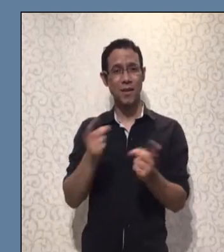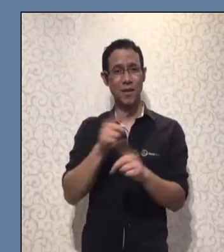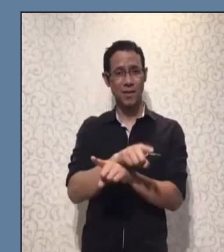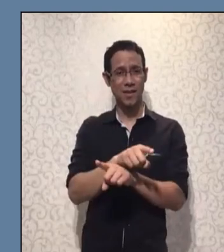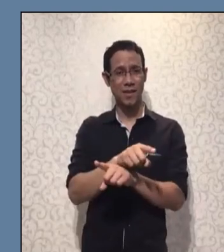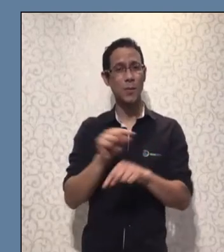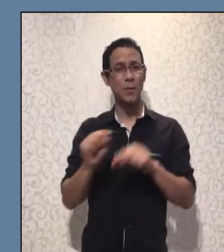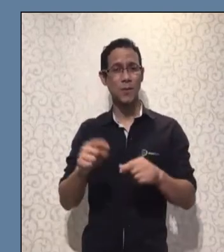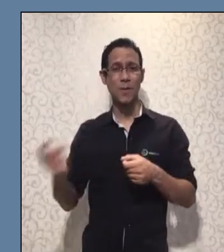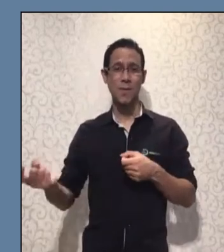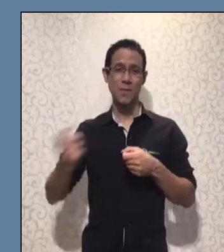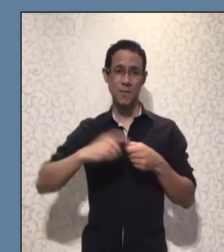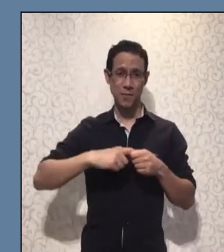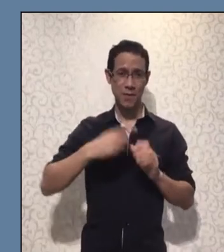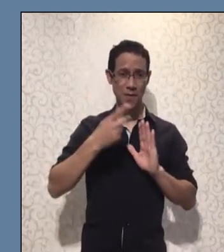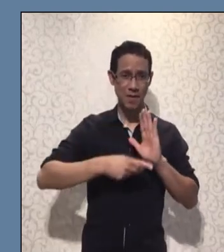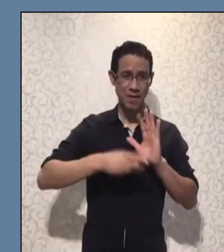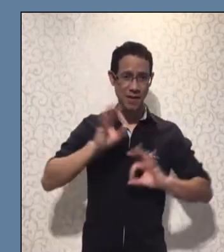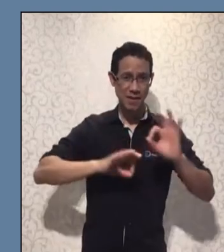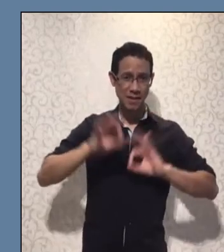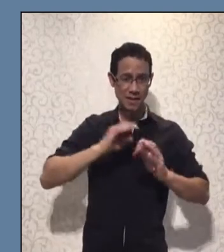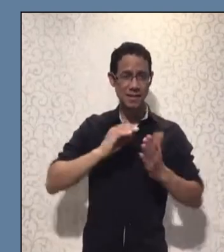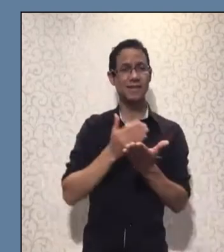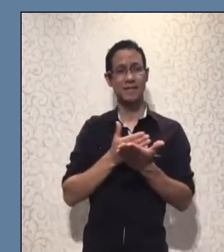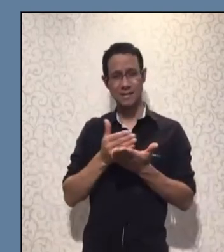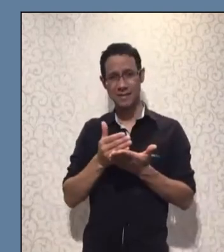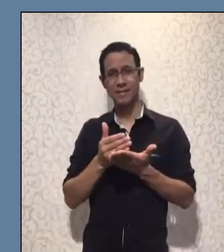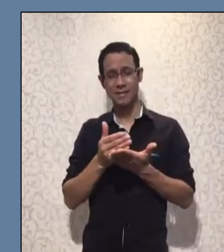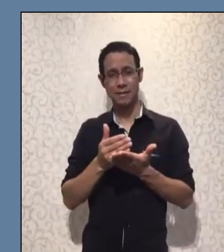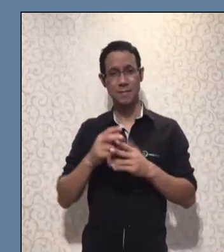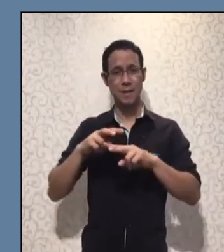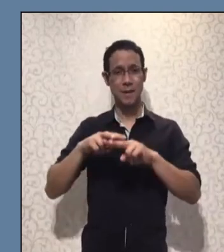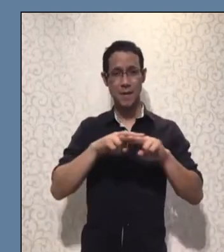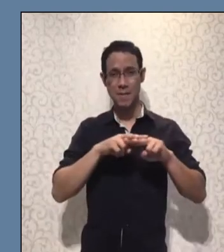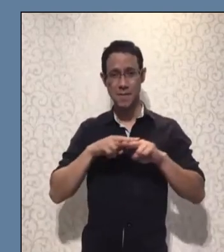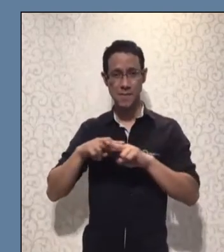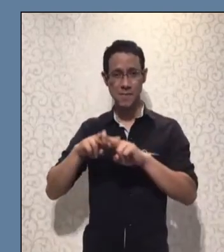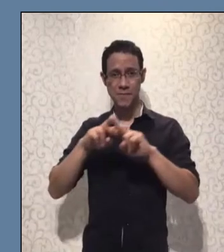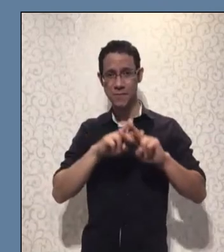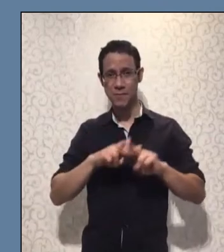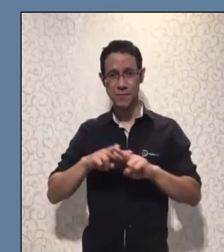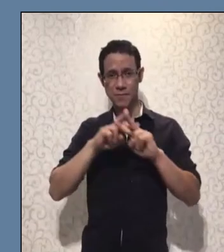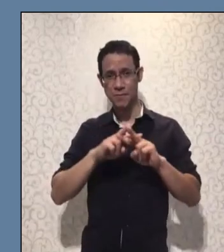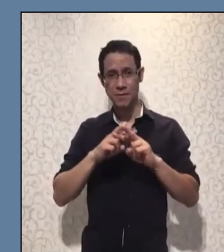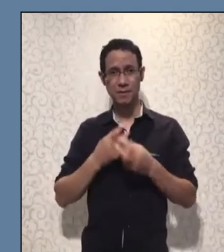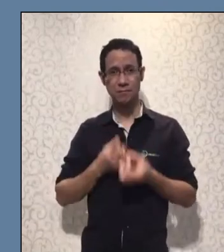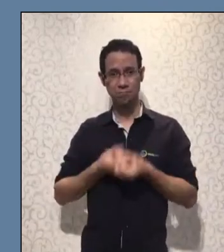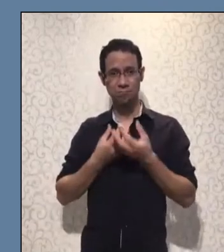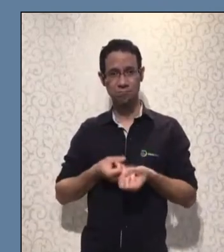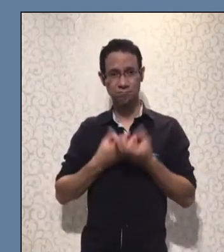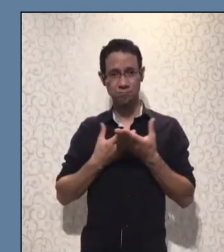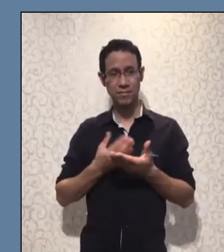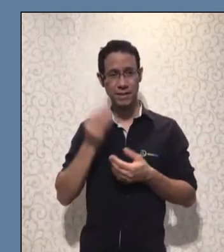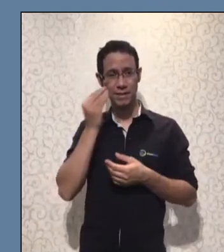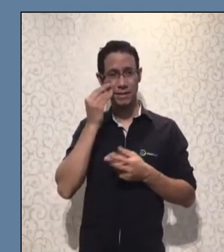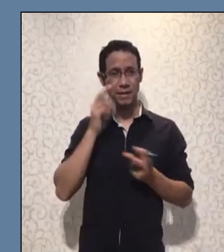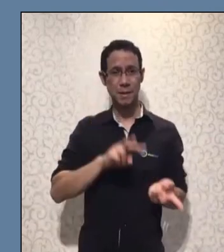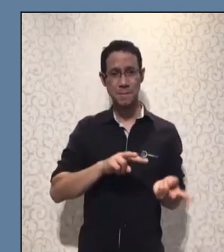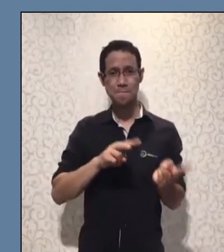esse projeto inicial de revisão dos nossos metadados para migrar para uma base online,